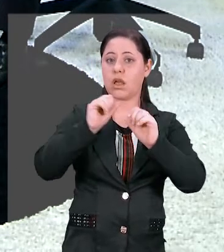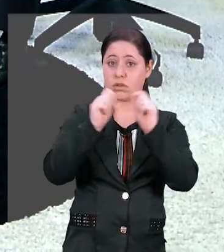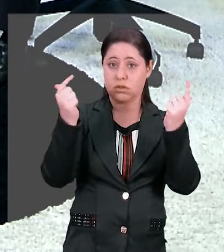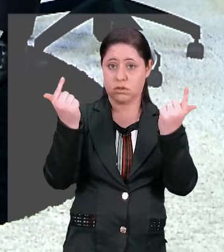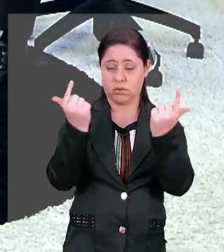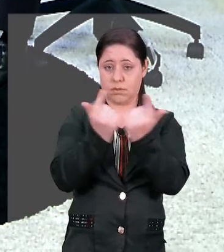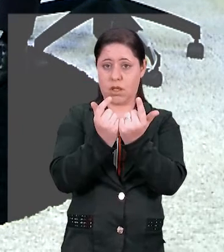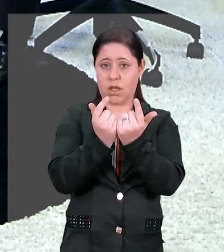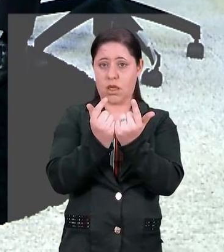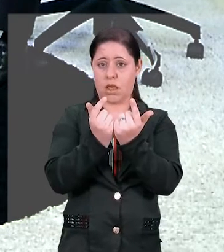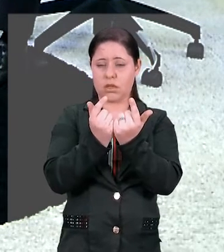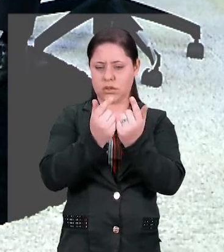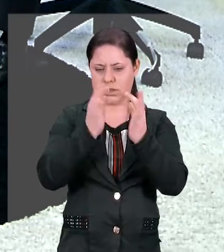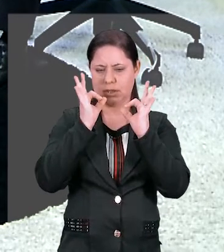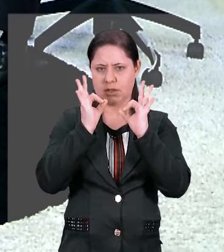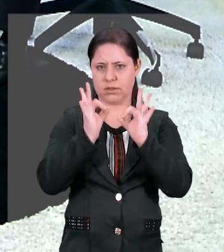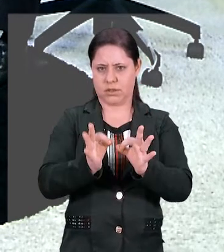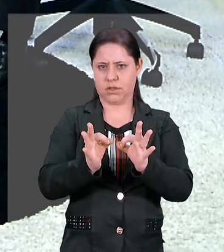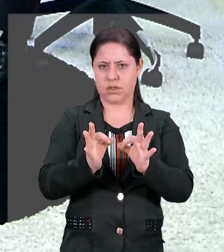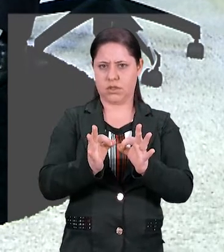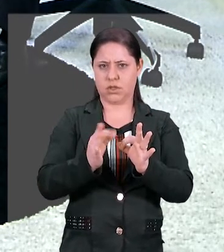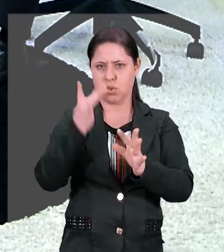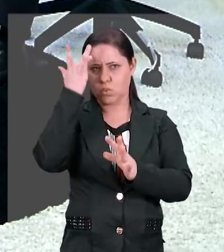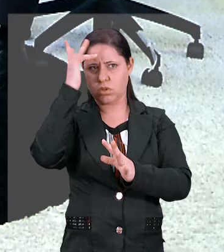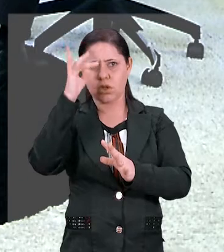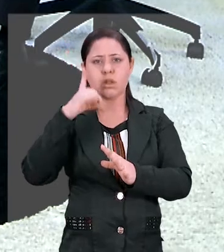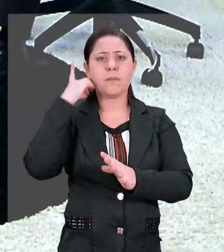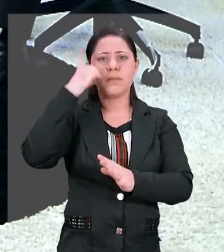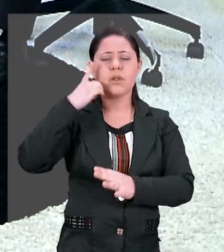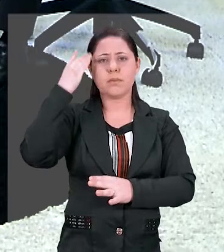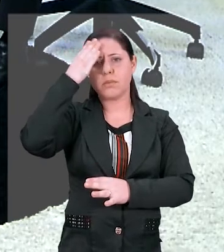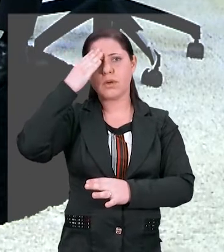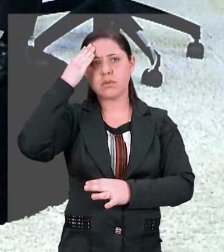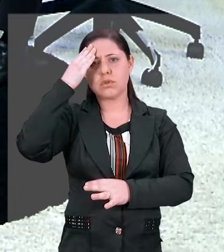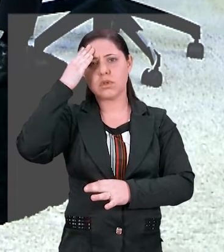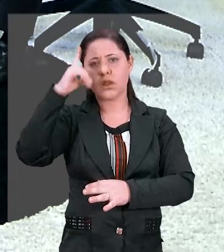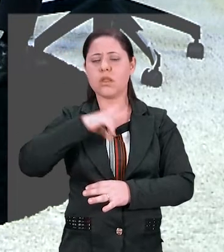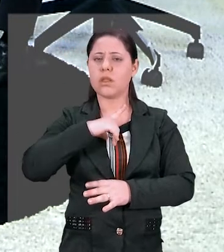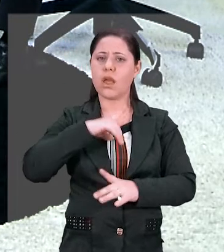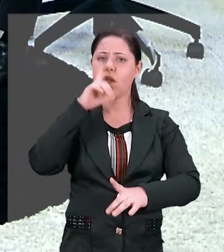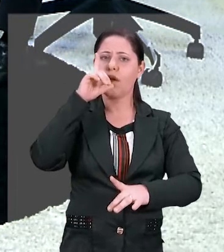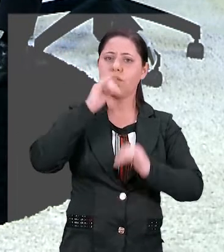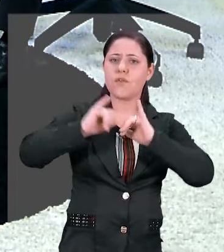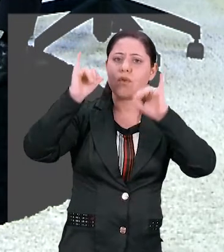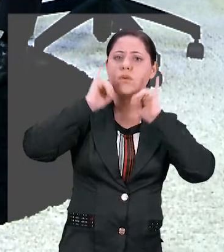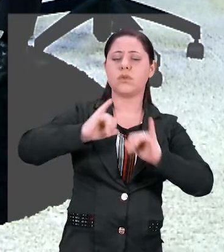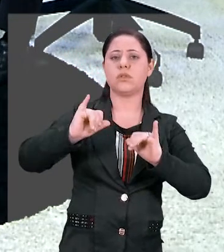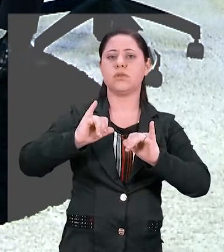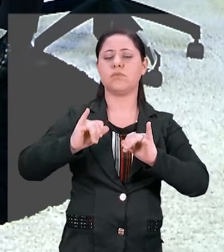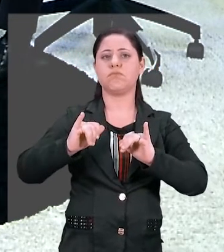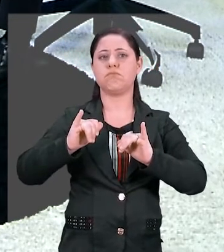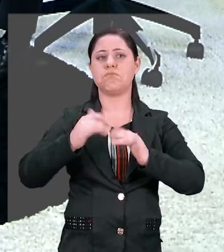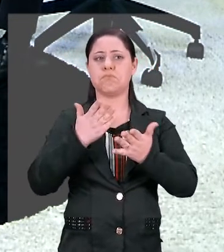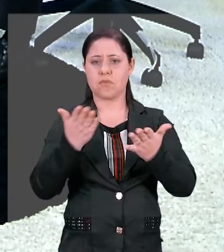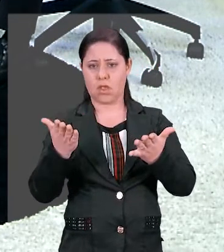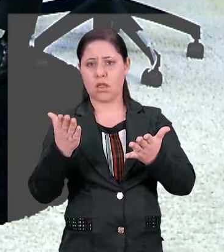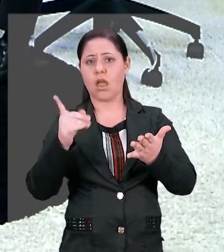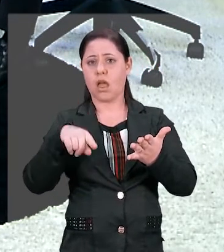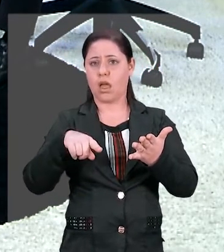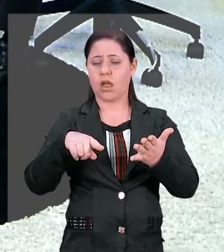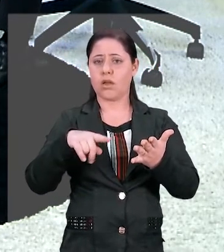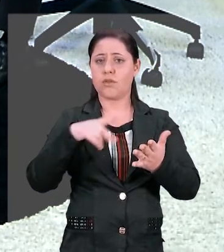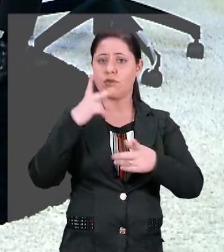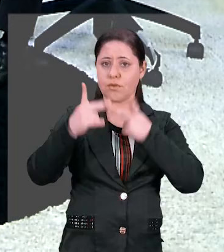certeza que eu não sei, deputado Barbosinha, se tem essas informações. O senhor, apesar não, o senhor disse no